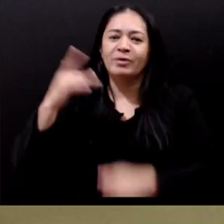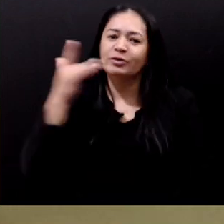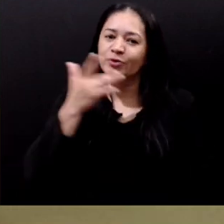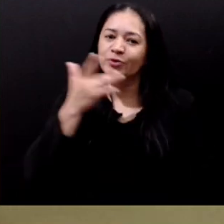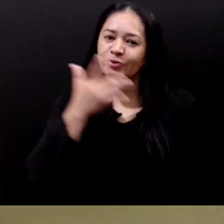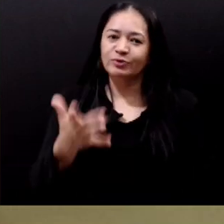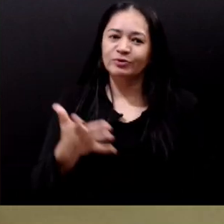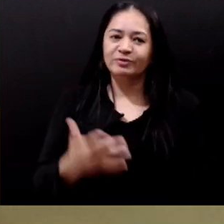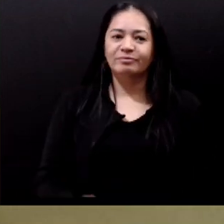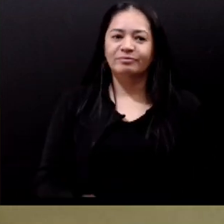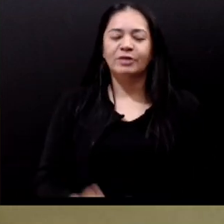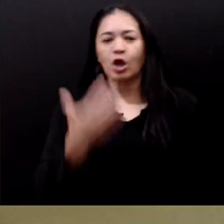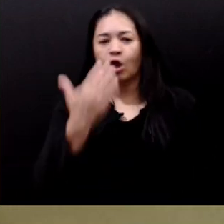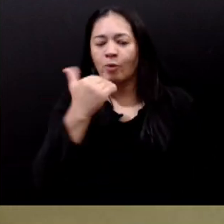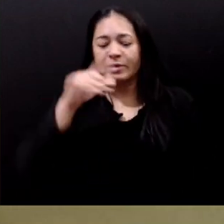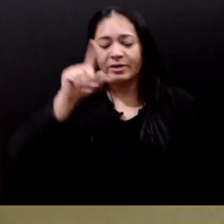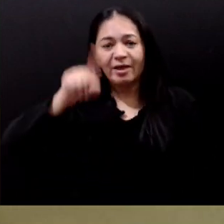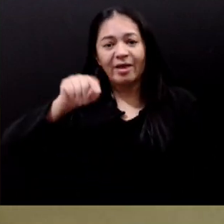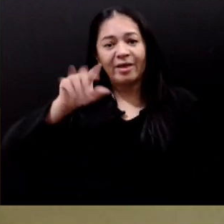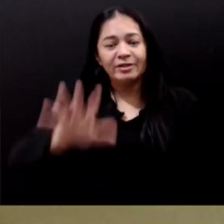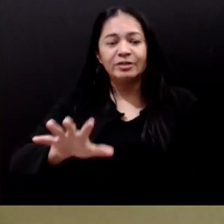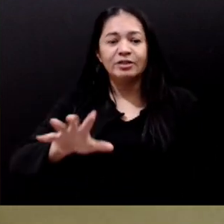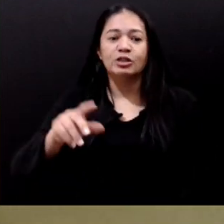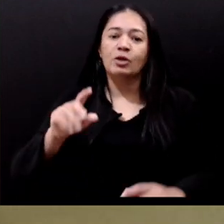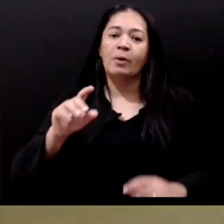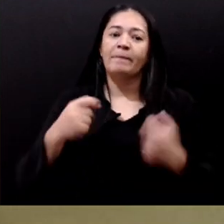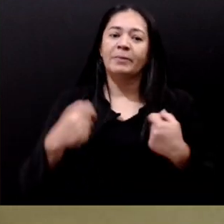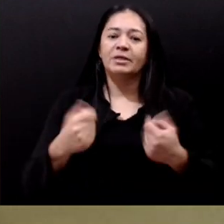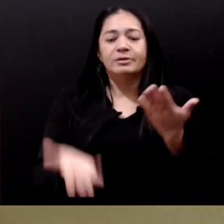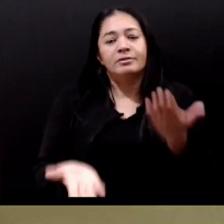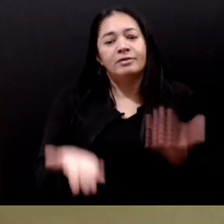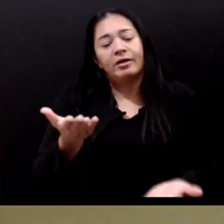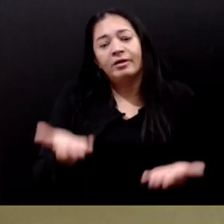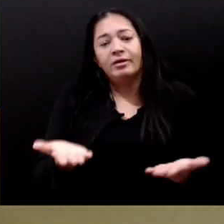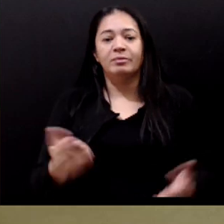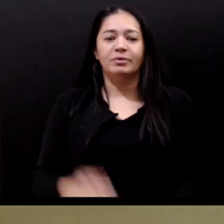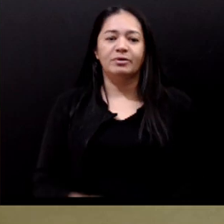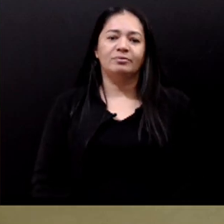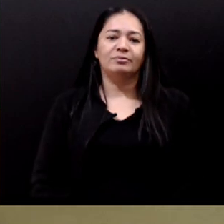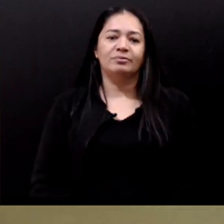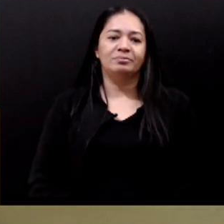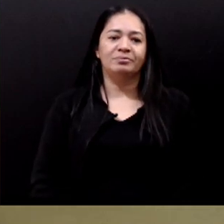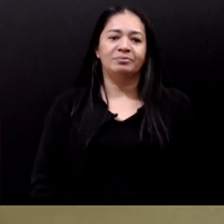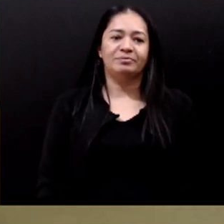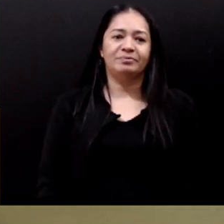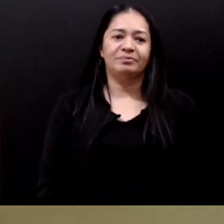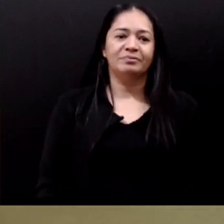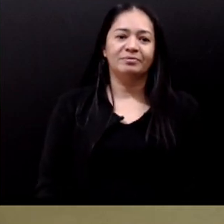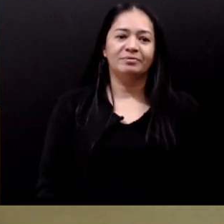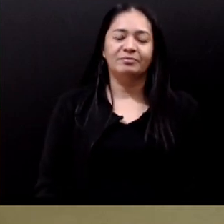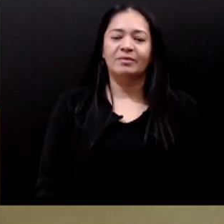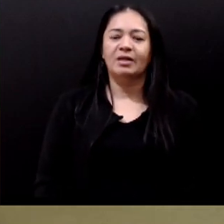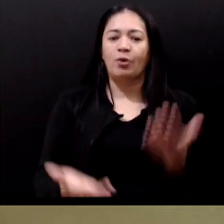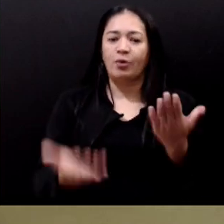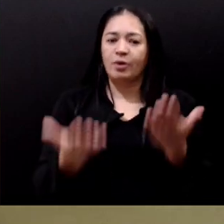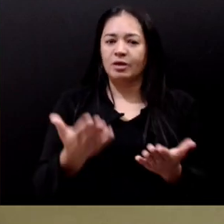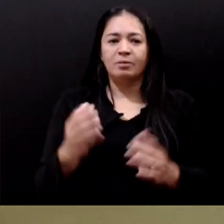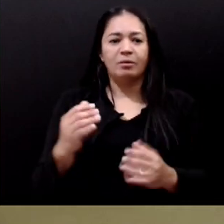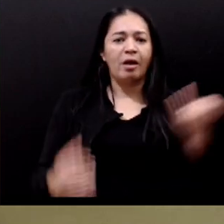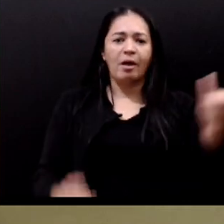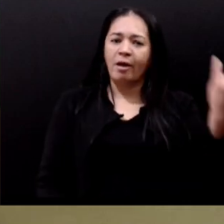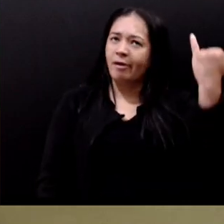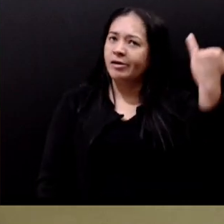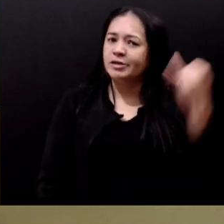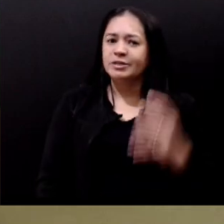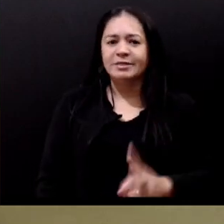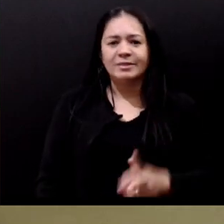isso, gente, a gente só precisa manter o equilíbrio, né, o equilíbrio também é uma palavra-chave aqui do nosso programa, todos os programas quase